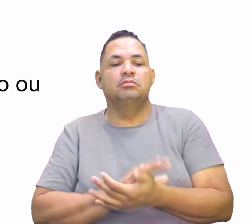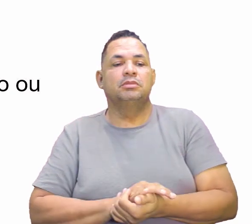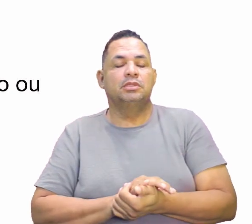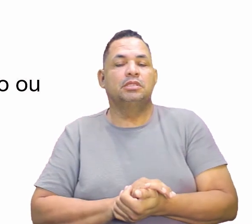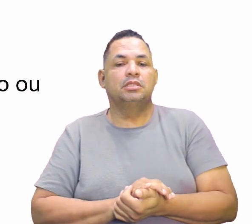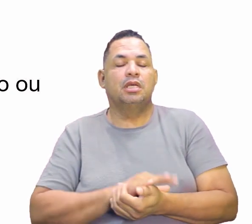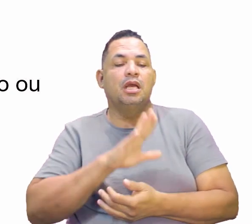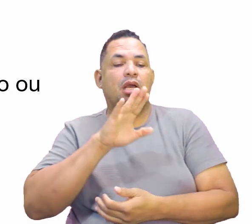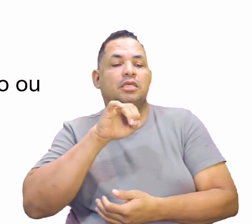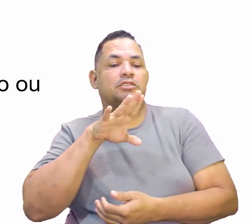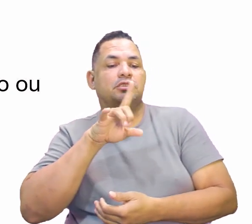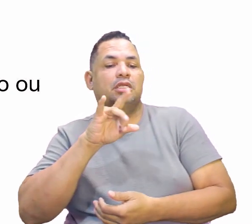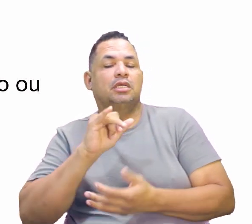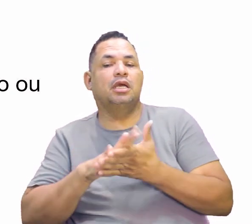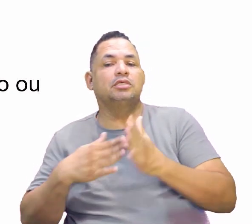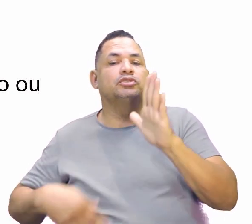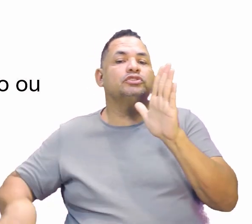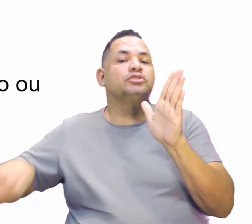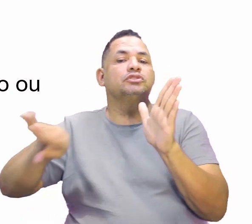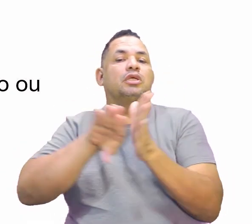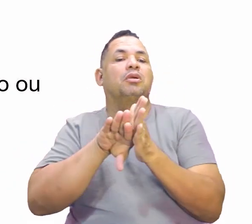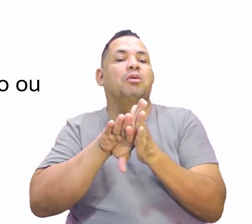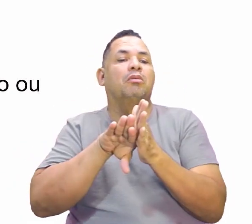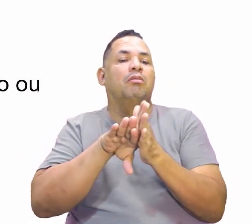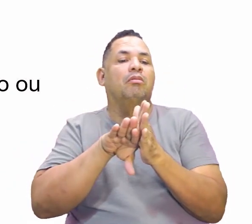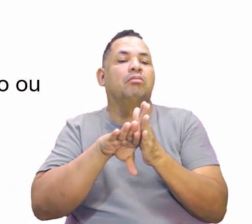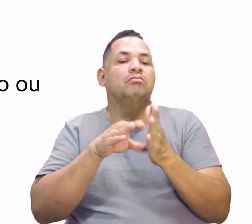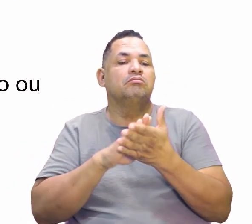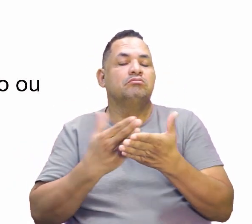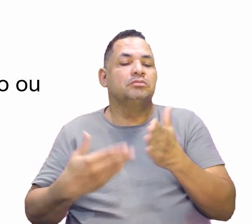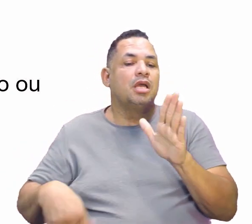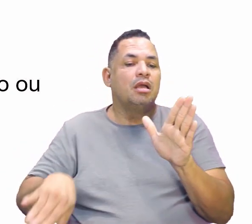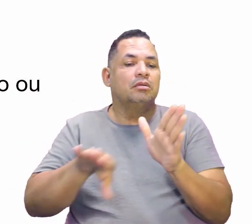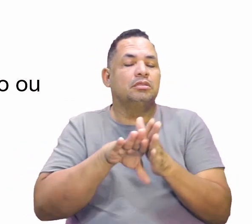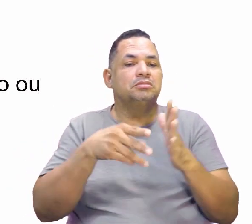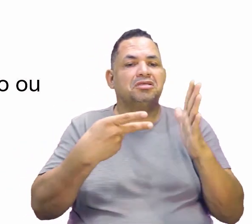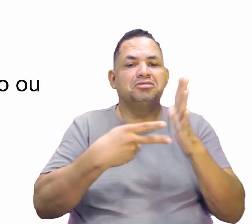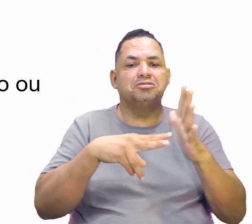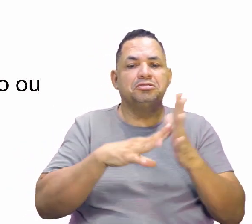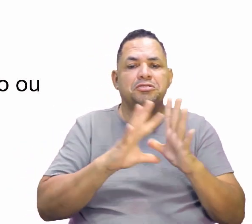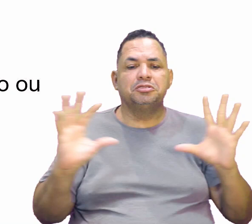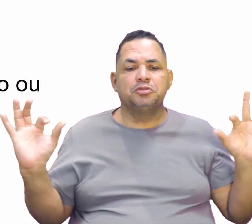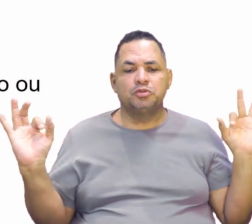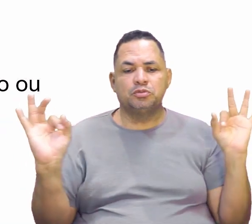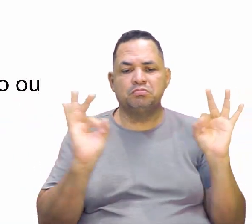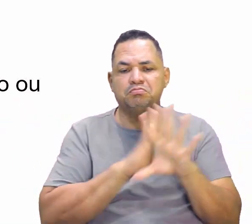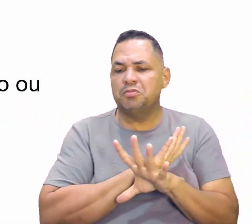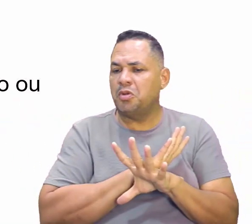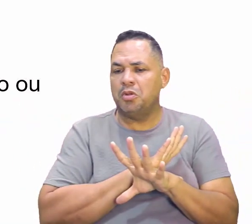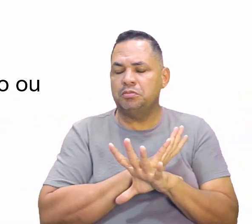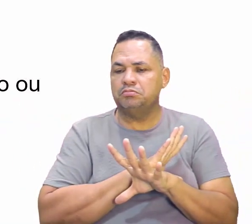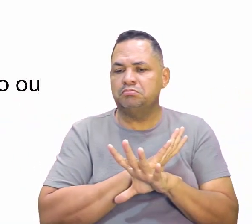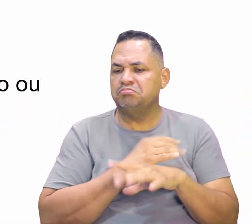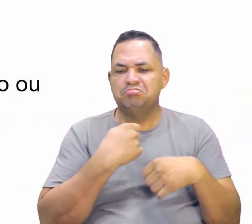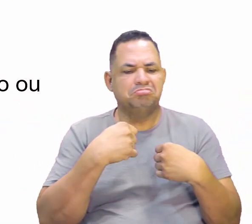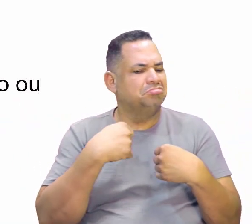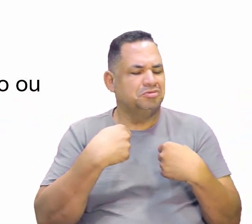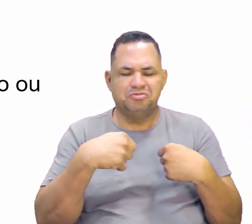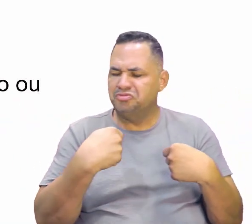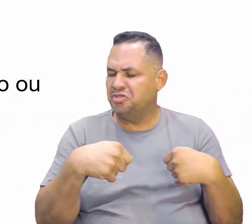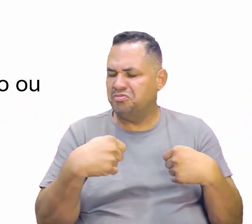Angélica chegou? Olha o verbo aí, mas este verbo ele tem sentido completo. Já passou